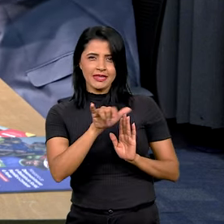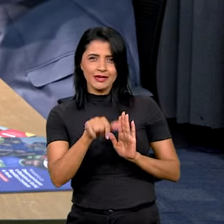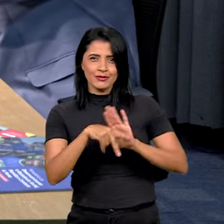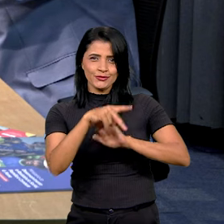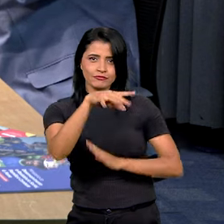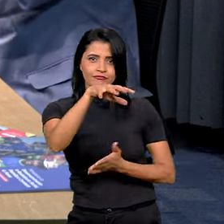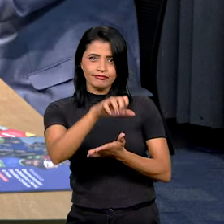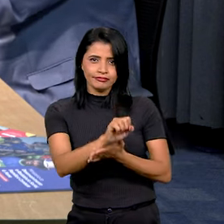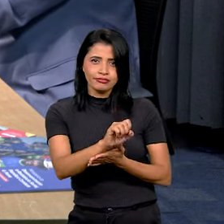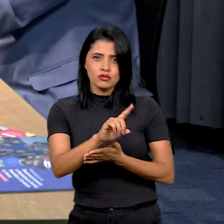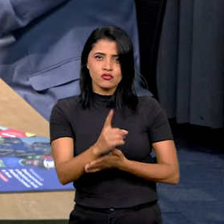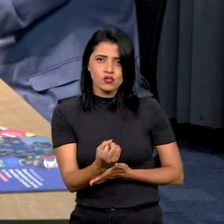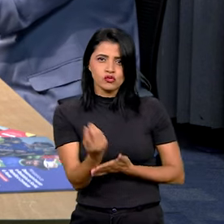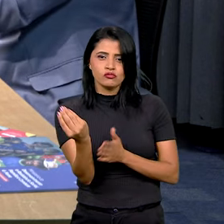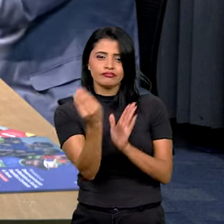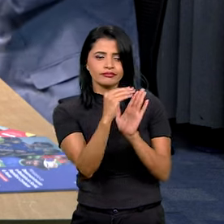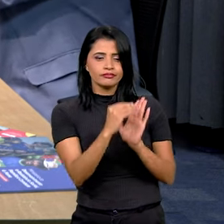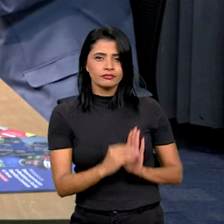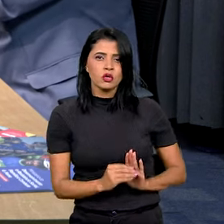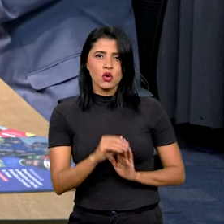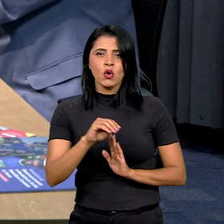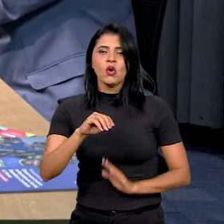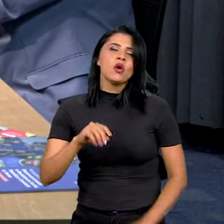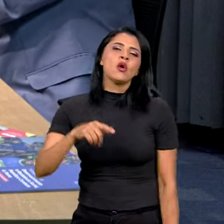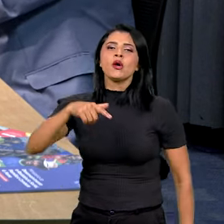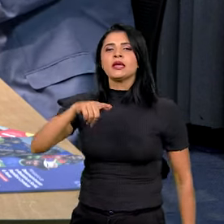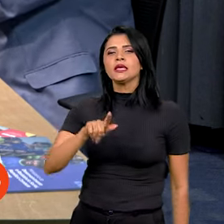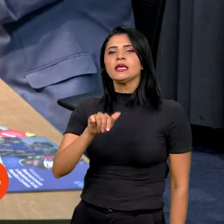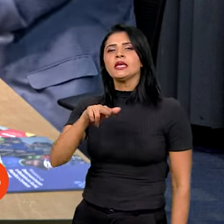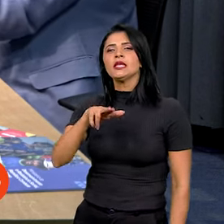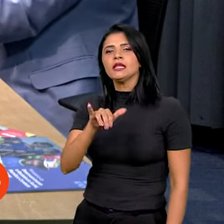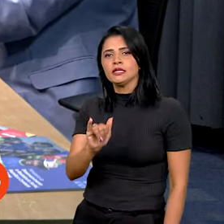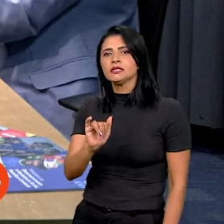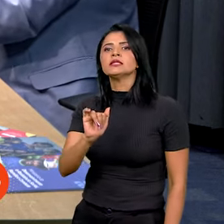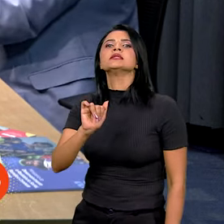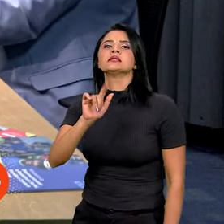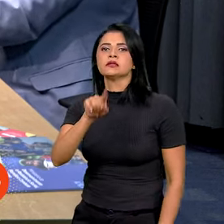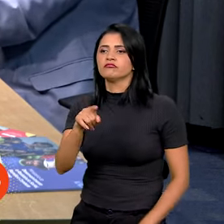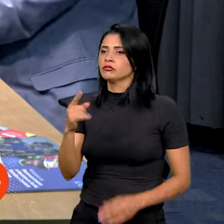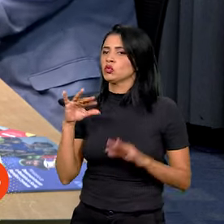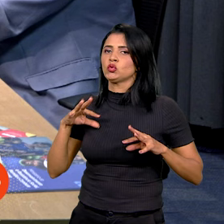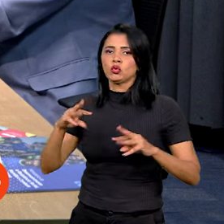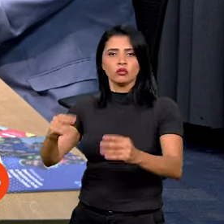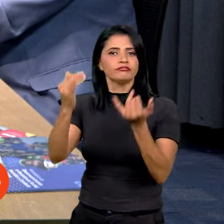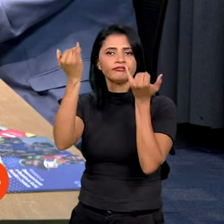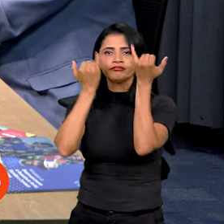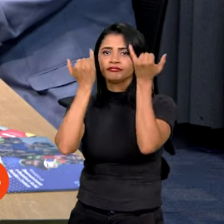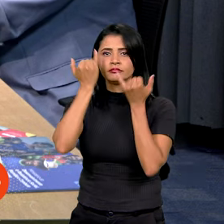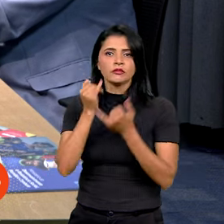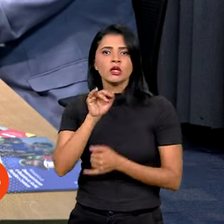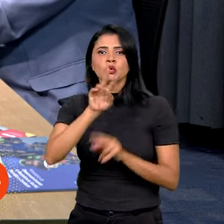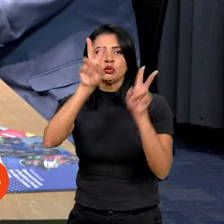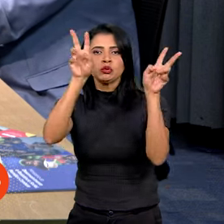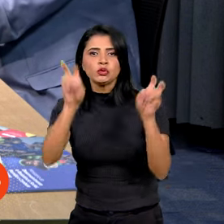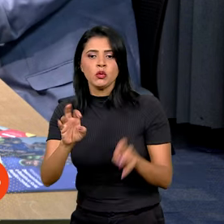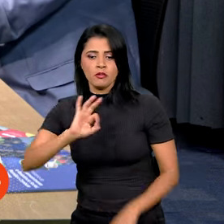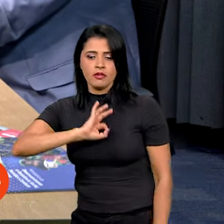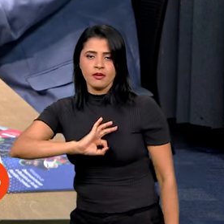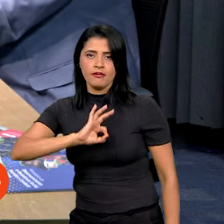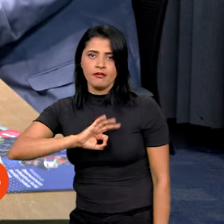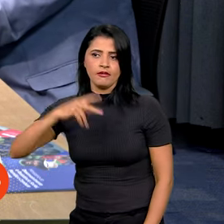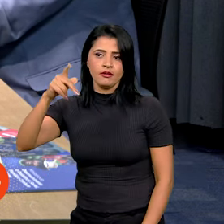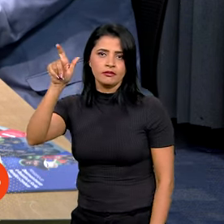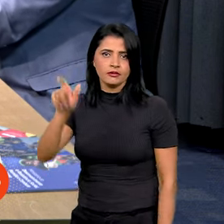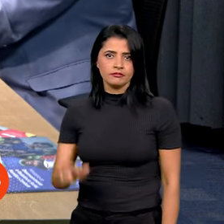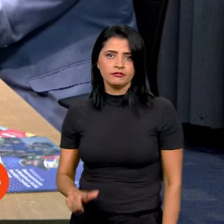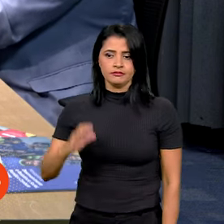dados do do cadastro único Da Lógica do cadastro único o kinis que vai colocar todas as informações por exemplo em relação a a rendas né do cidadão